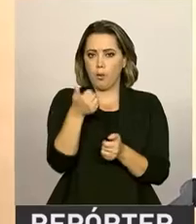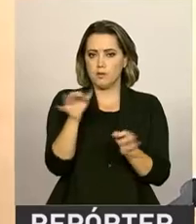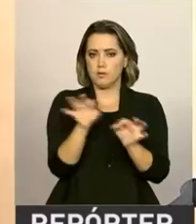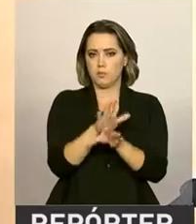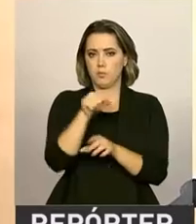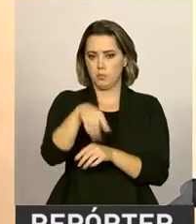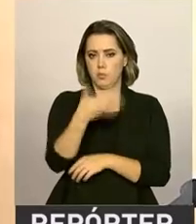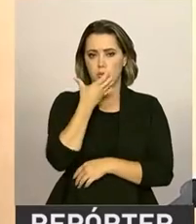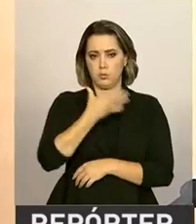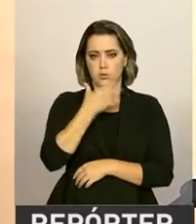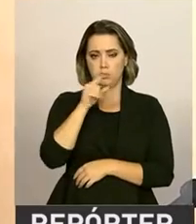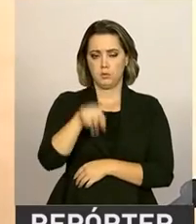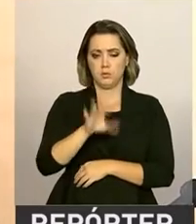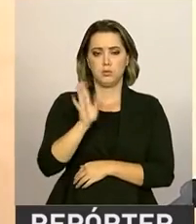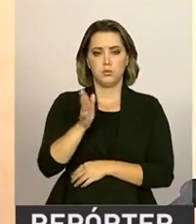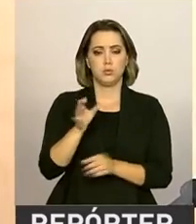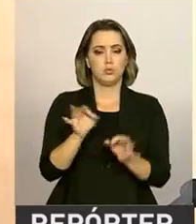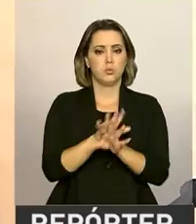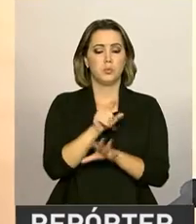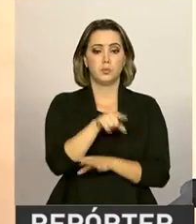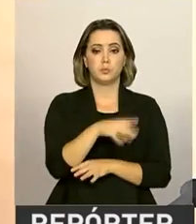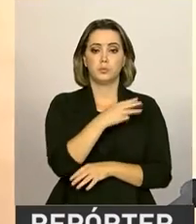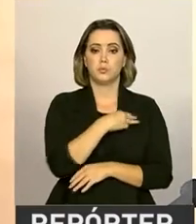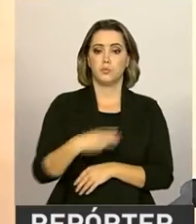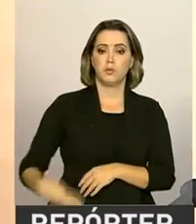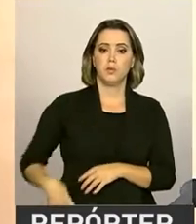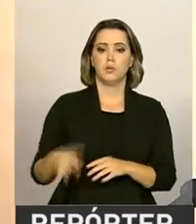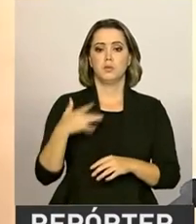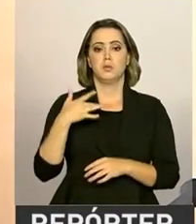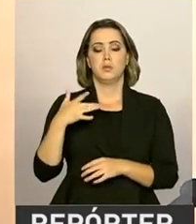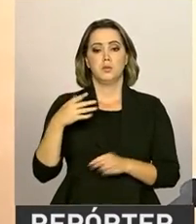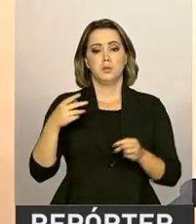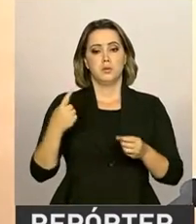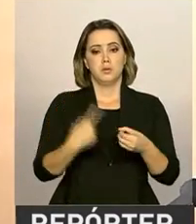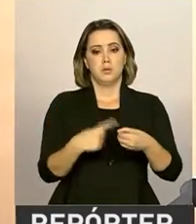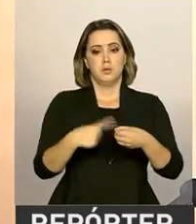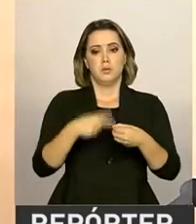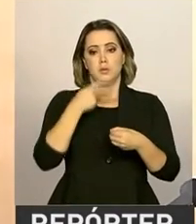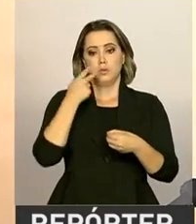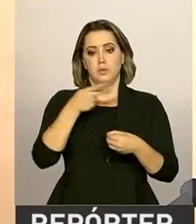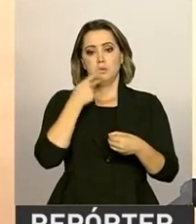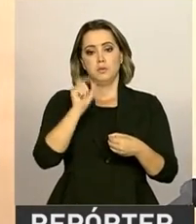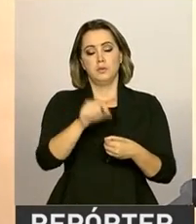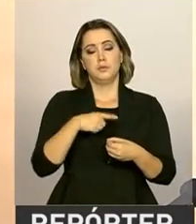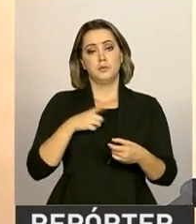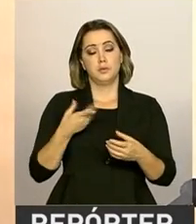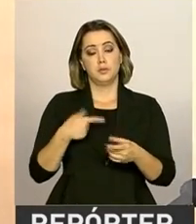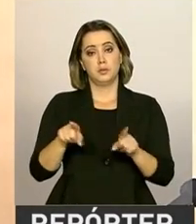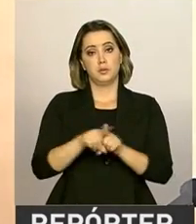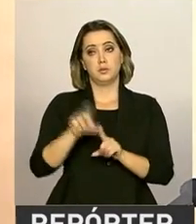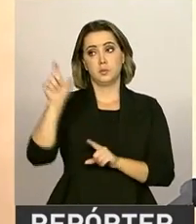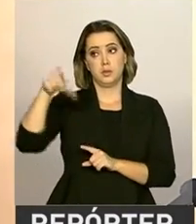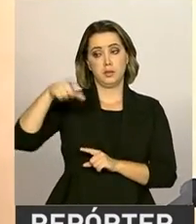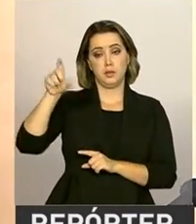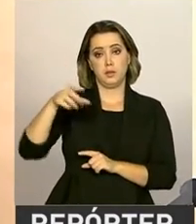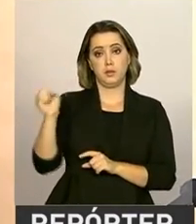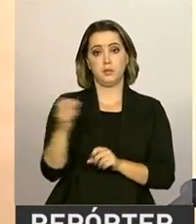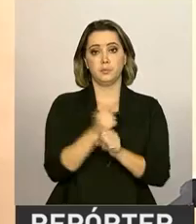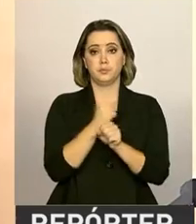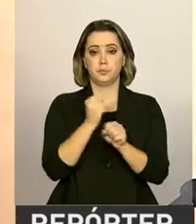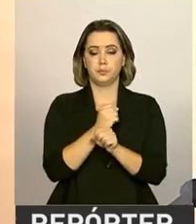ano o ministro das cidades bruno araújo falou se do complexo e sobre o caixão reforma que deve ser lançado ainda este ano pelo governo